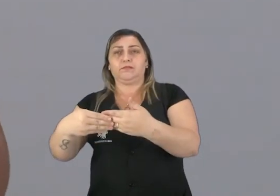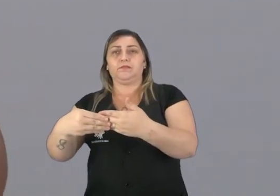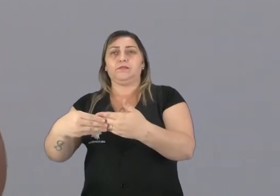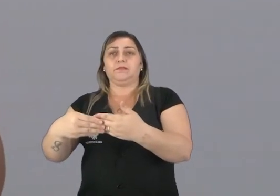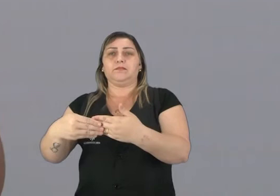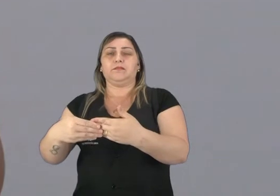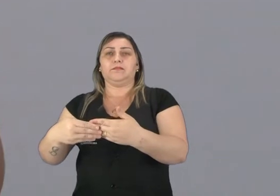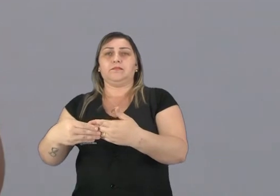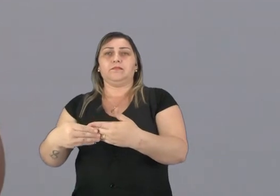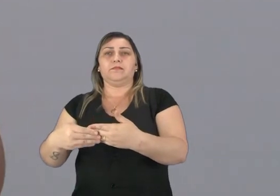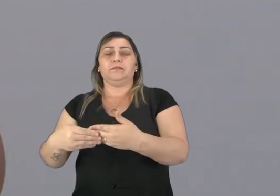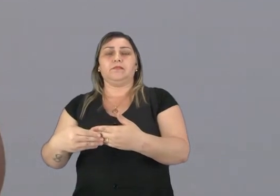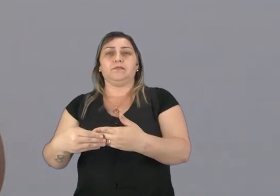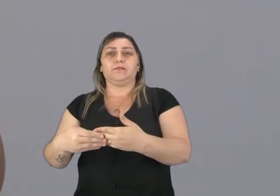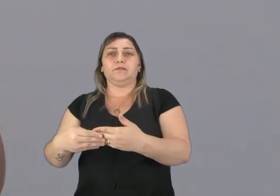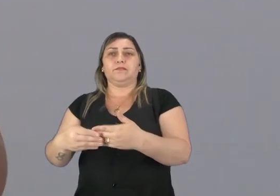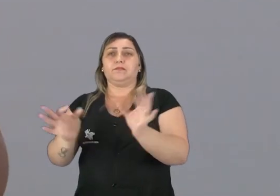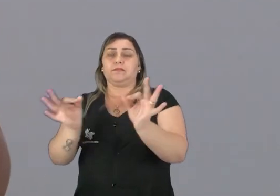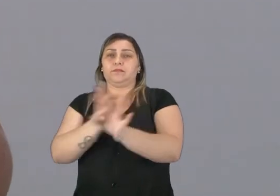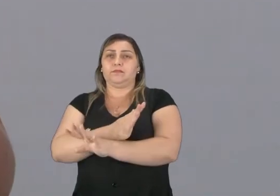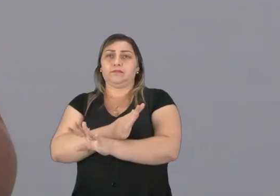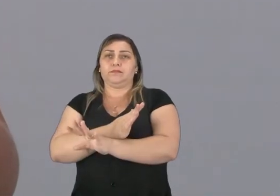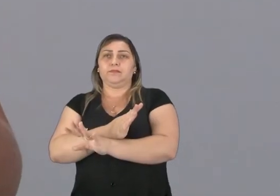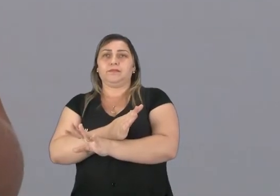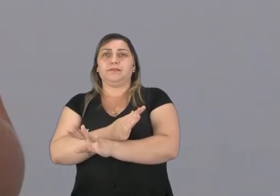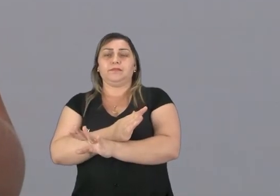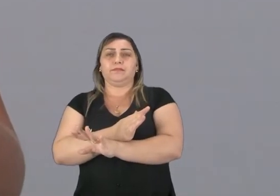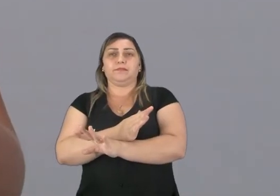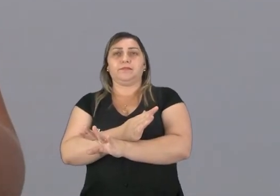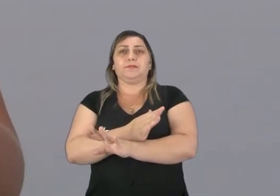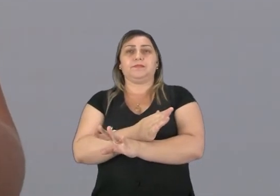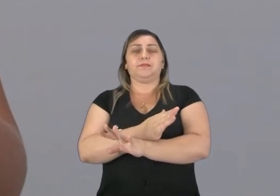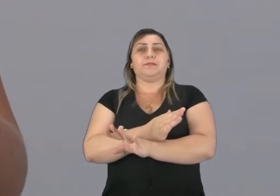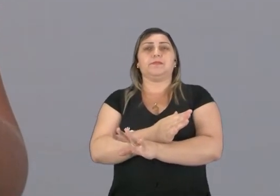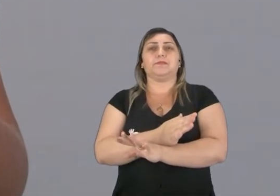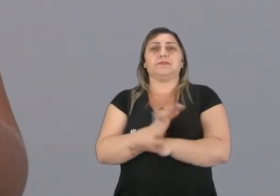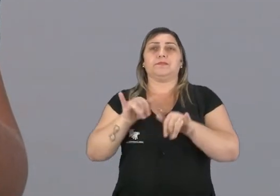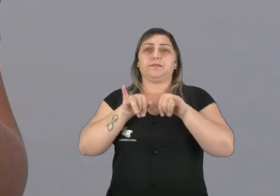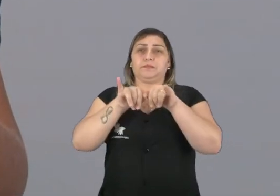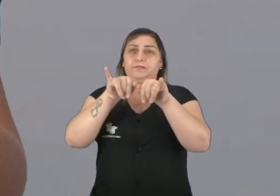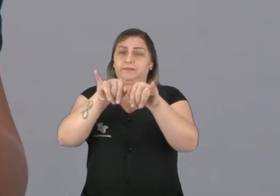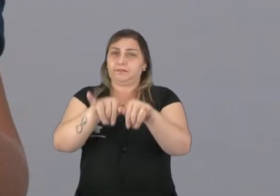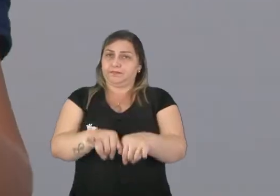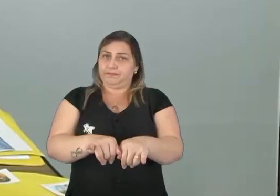e nessa embalagem ele já vai estar pronto para ser encaminhado aos